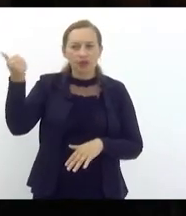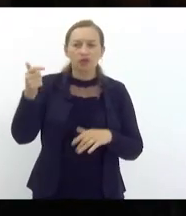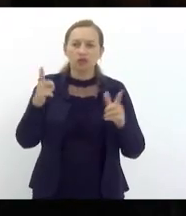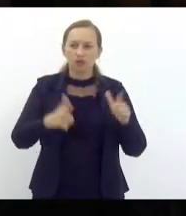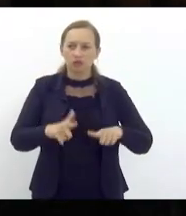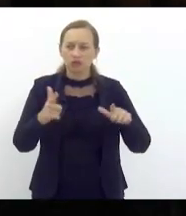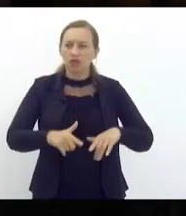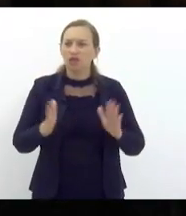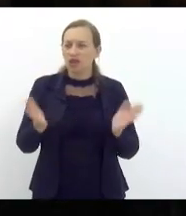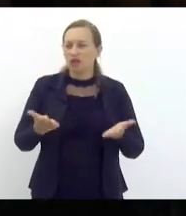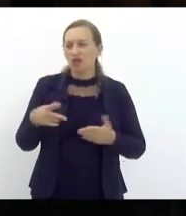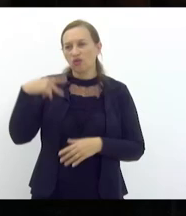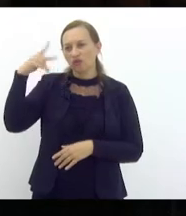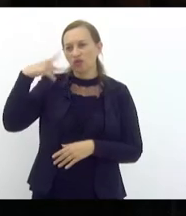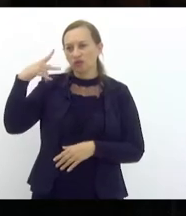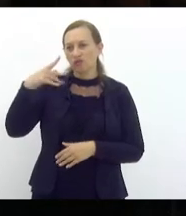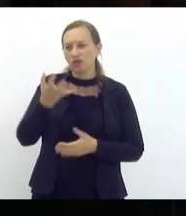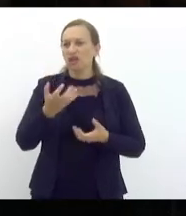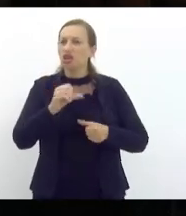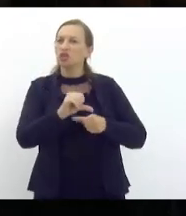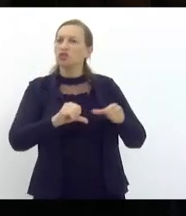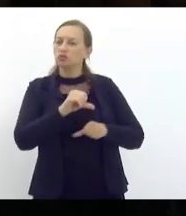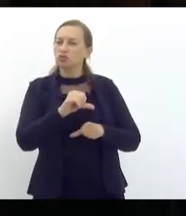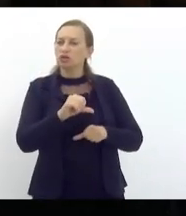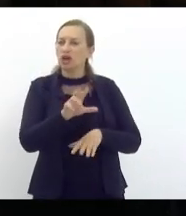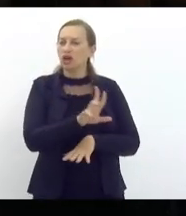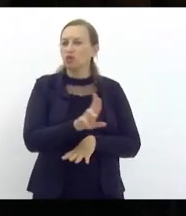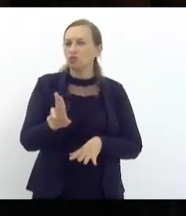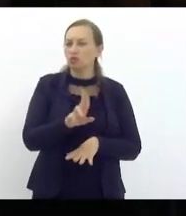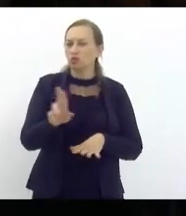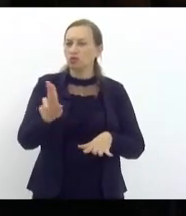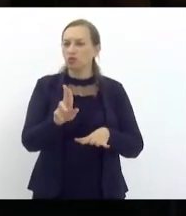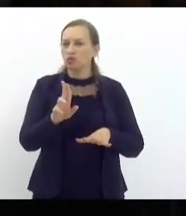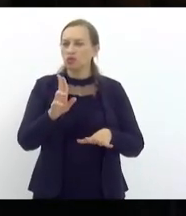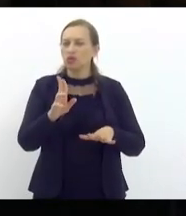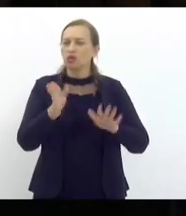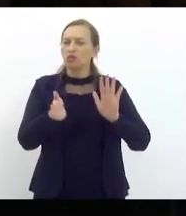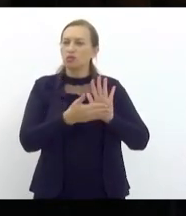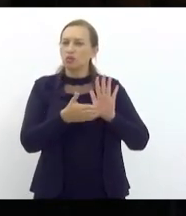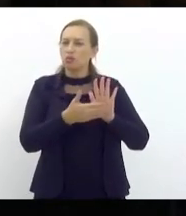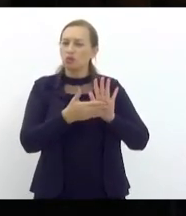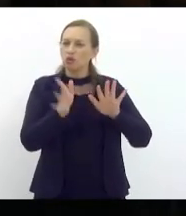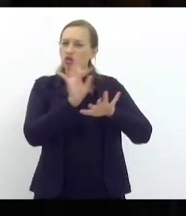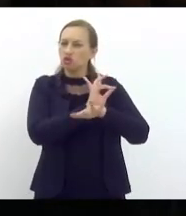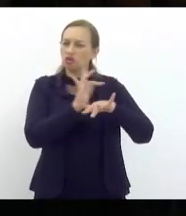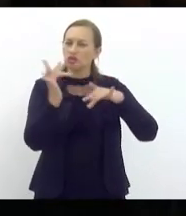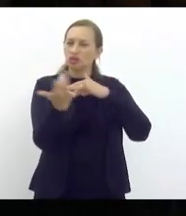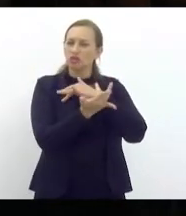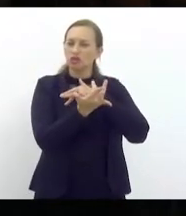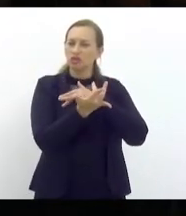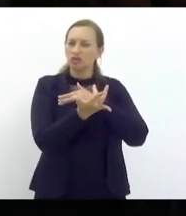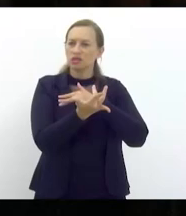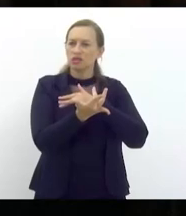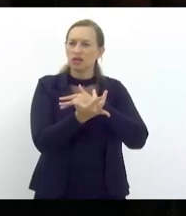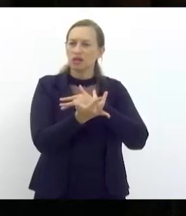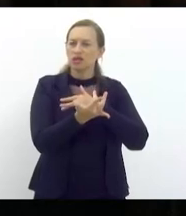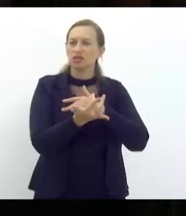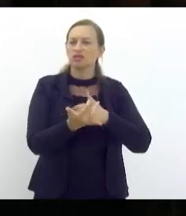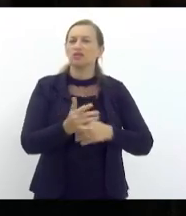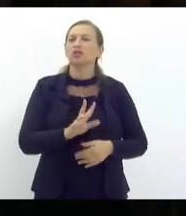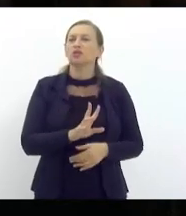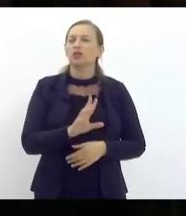com agora um vereador querendo lacrar nas redes sociais apresentando a proposta de Olavo de Carvalho para o nome daquela escola